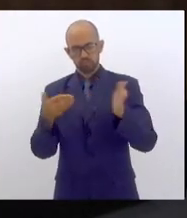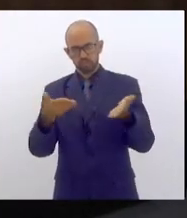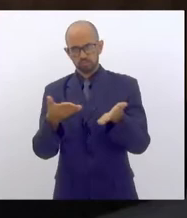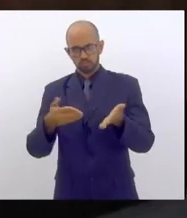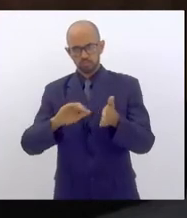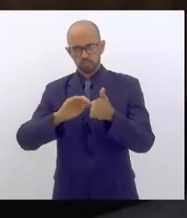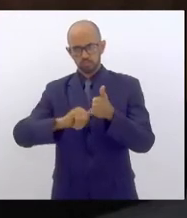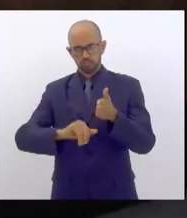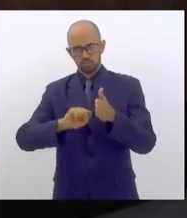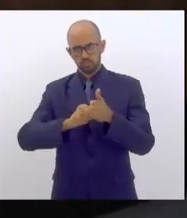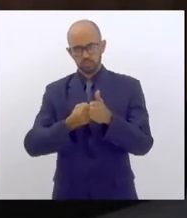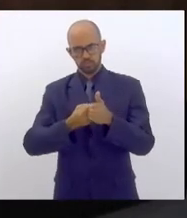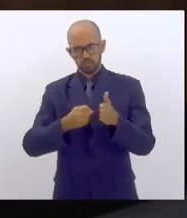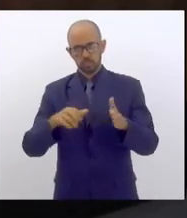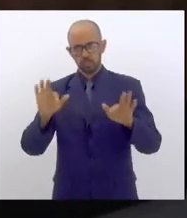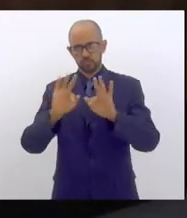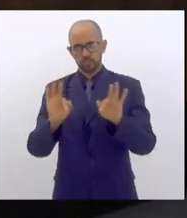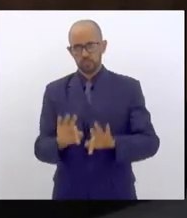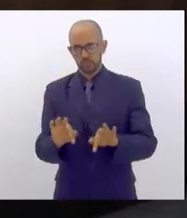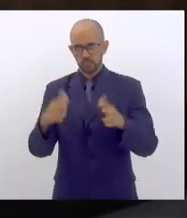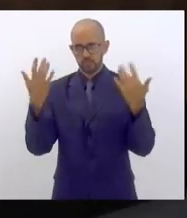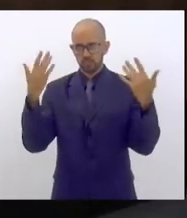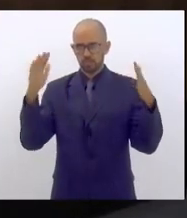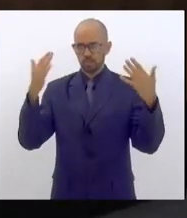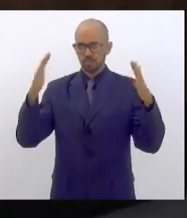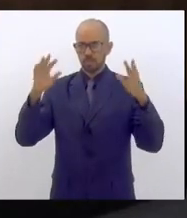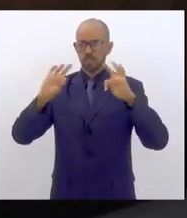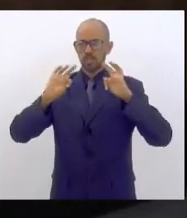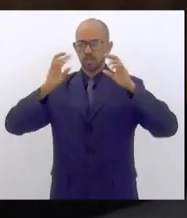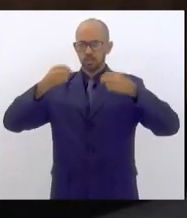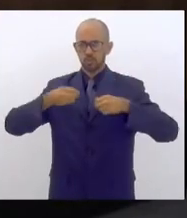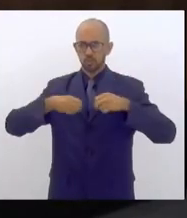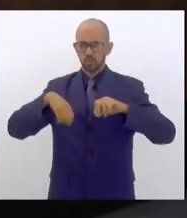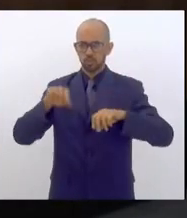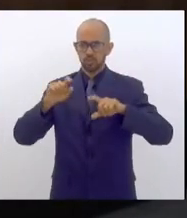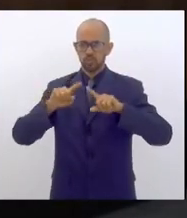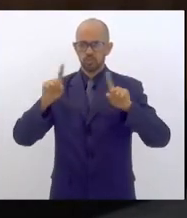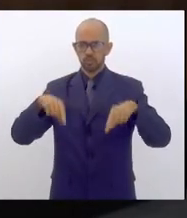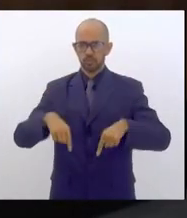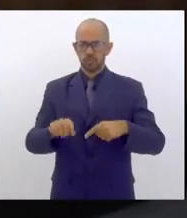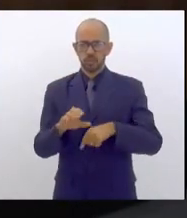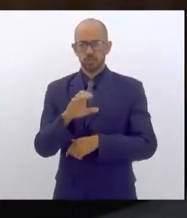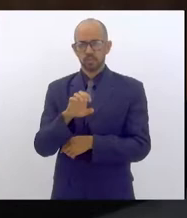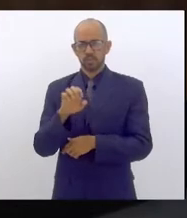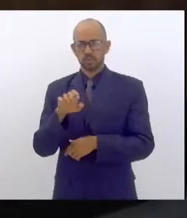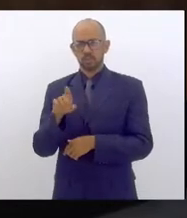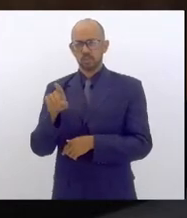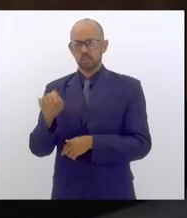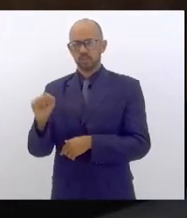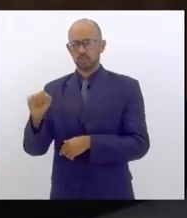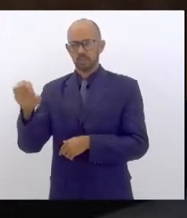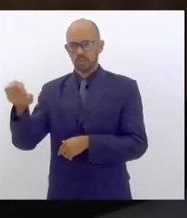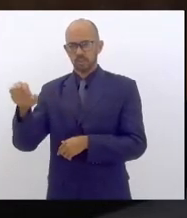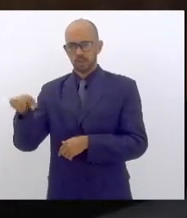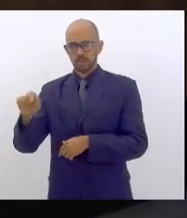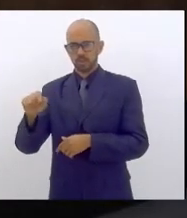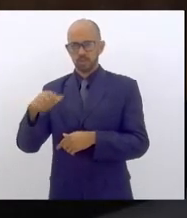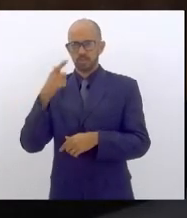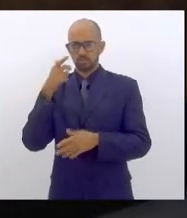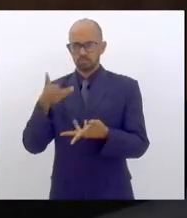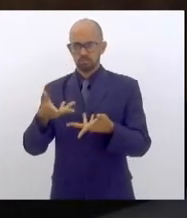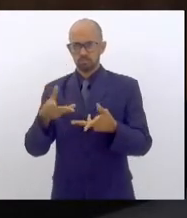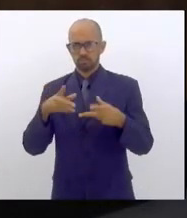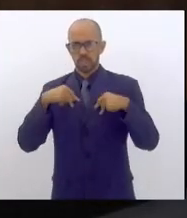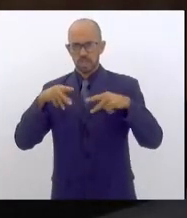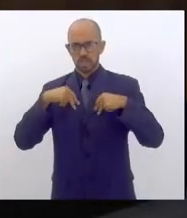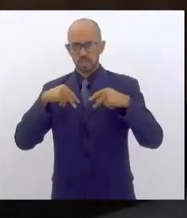E muito feliz e parabenizar a todos os sedaianos, que vocês merecem de fato essa vitória, por estarem lutando sempre